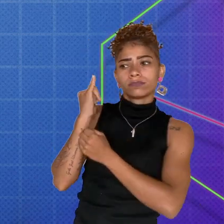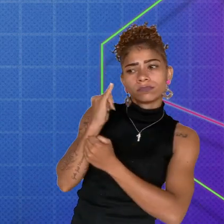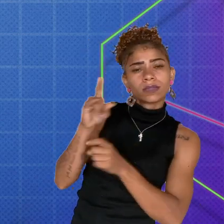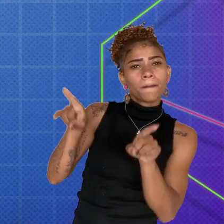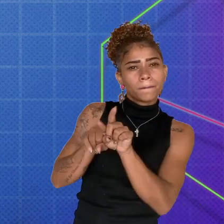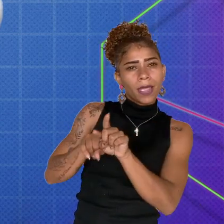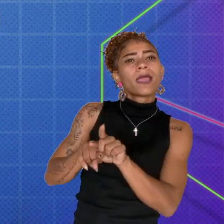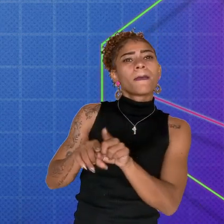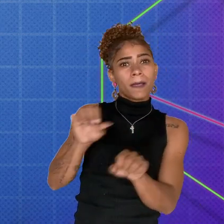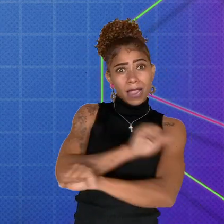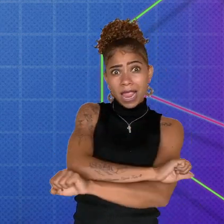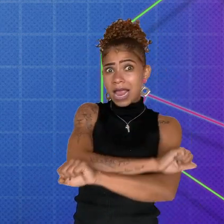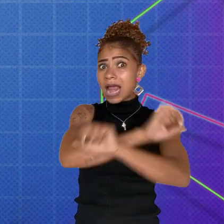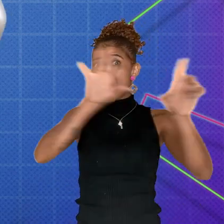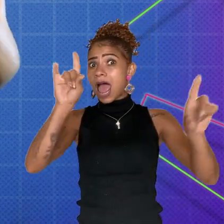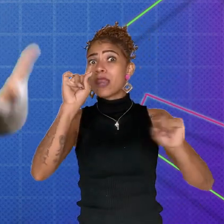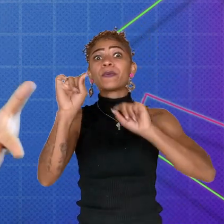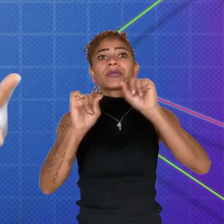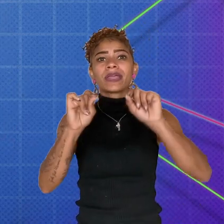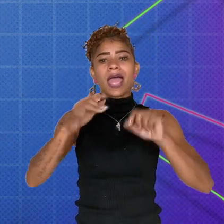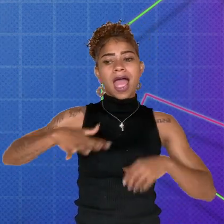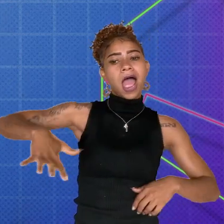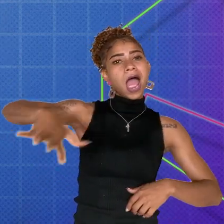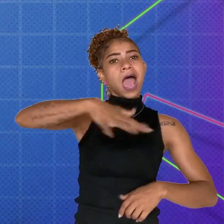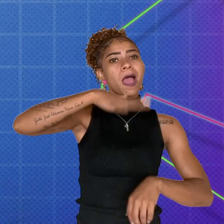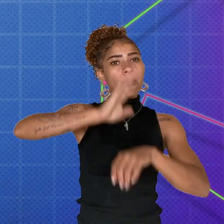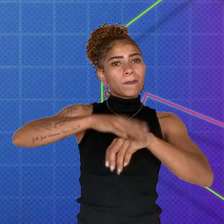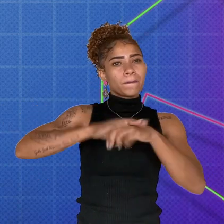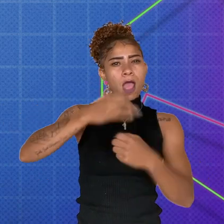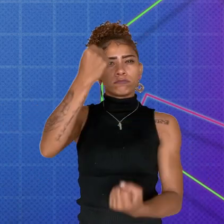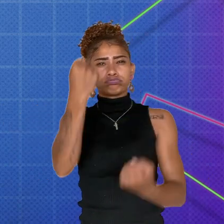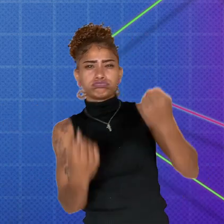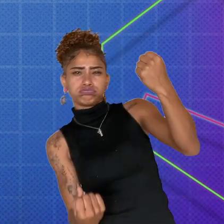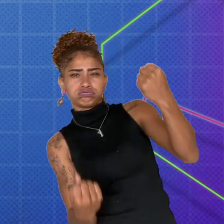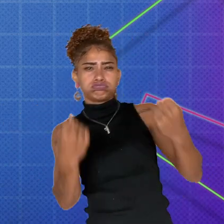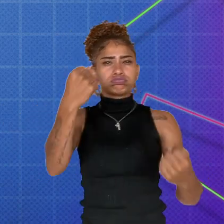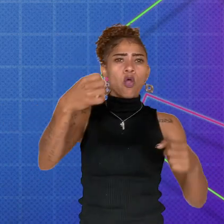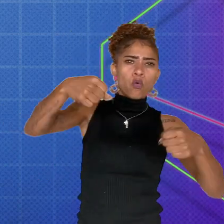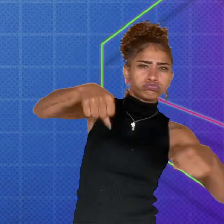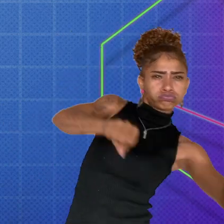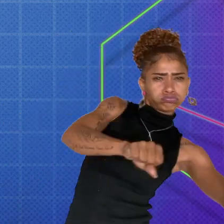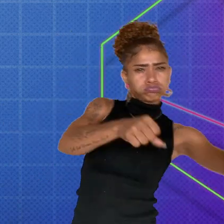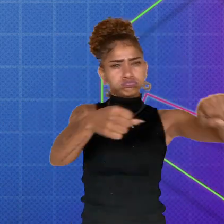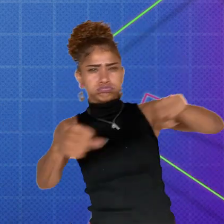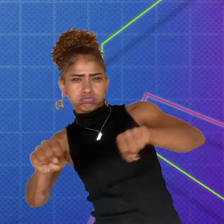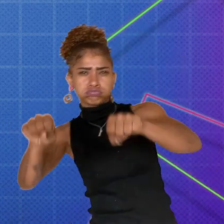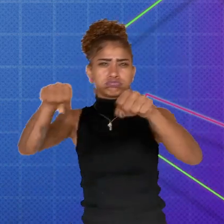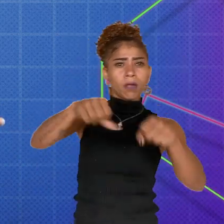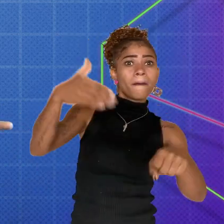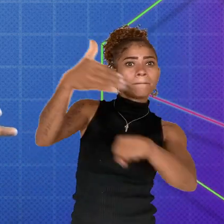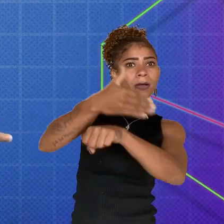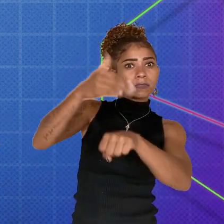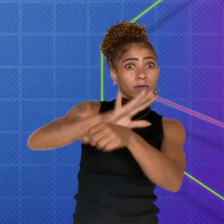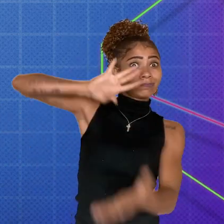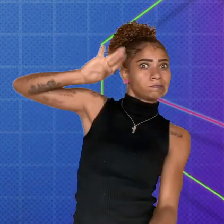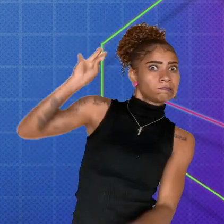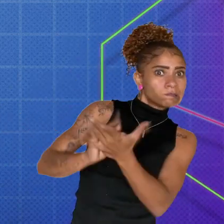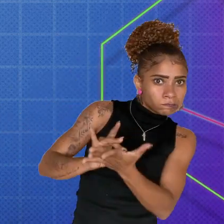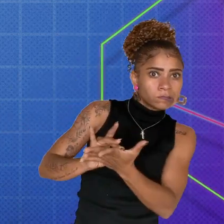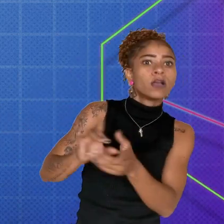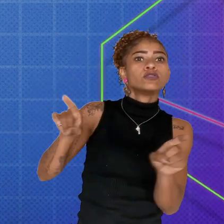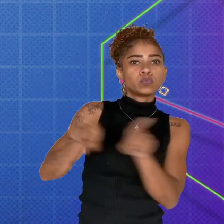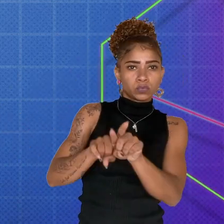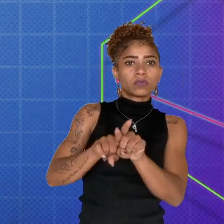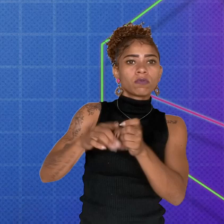anúncios ajudam a dar vida e realismo às áreas de corrida. Eles criam a sensação de que os jogadores estão participando de uma corrida